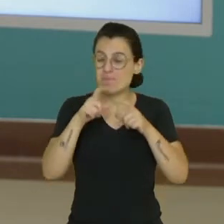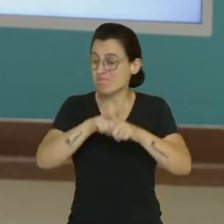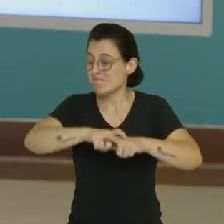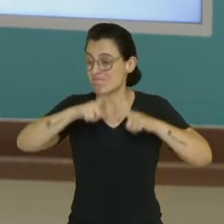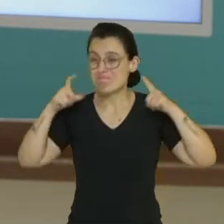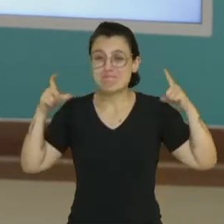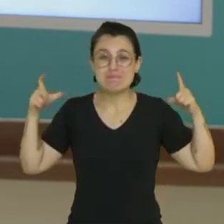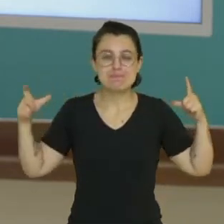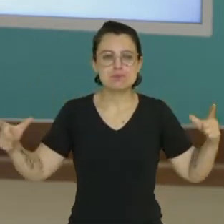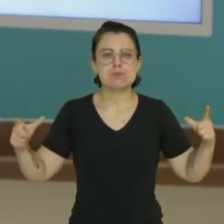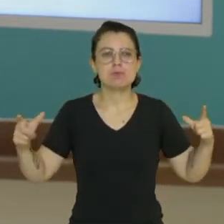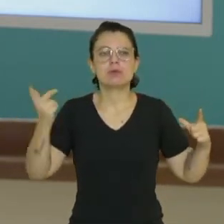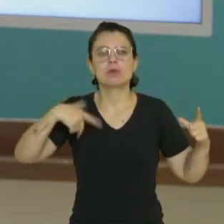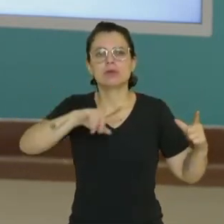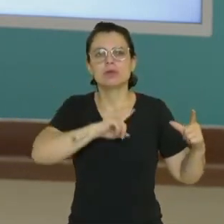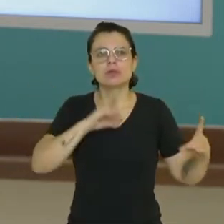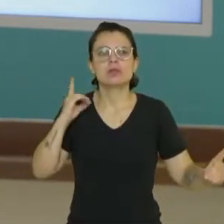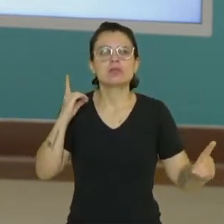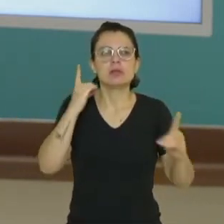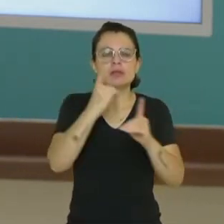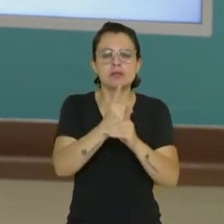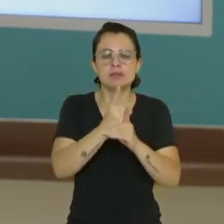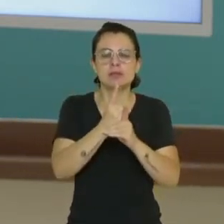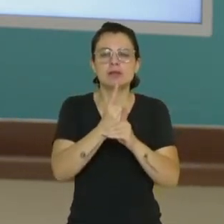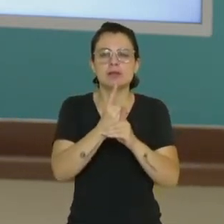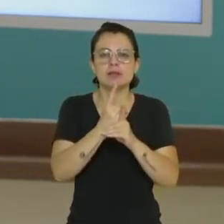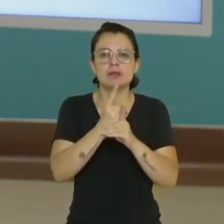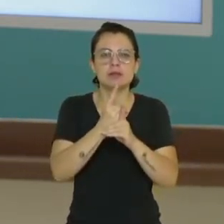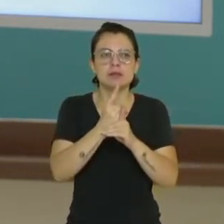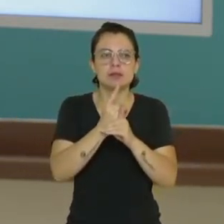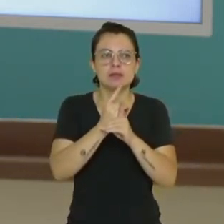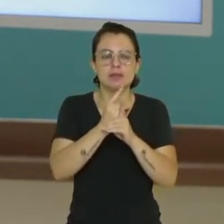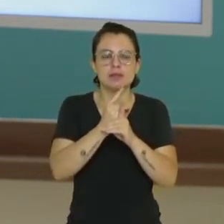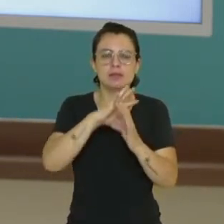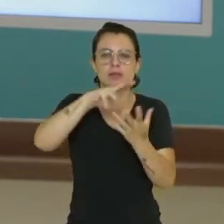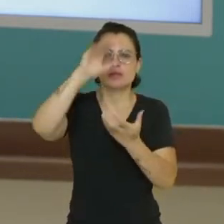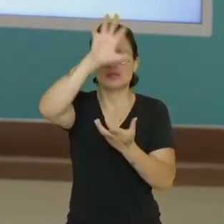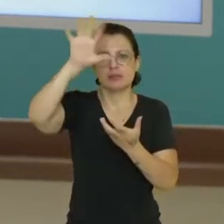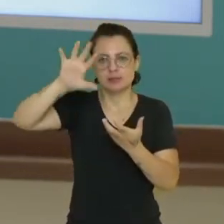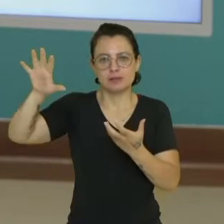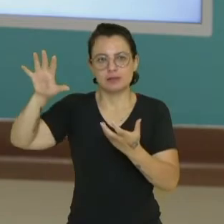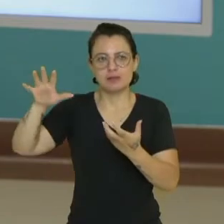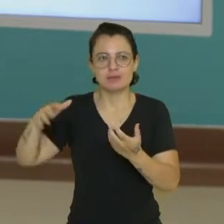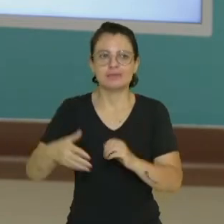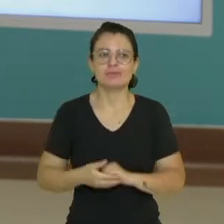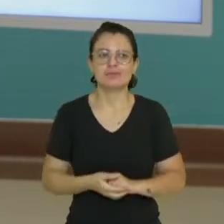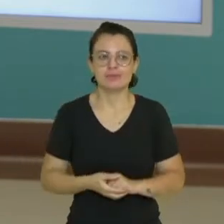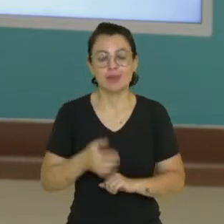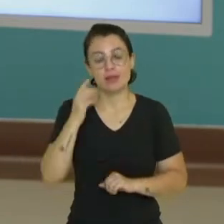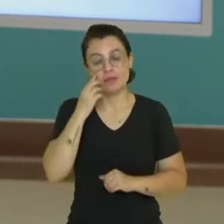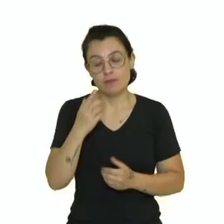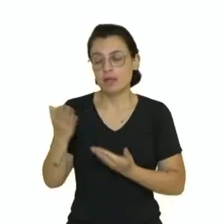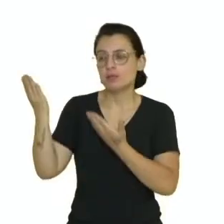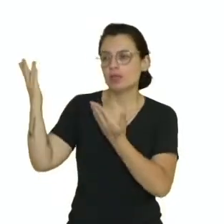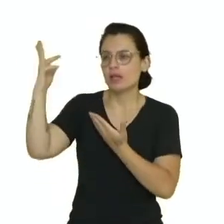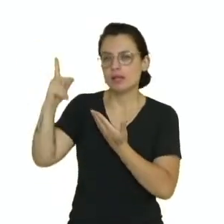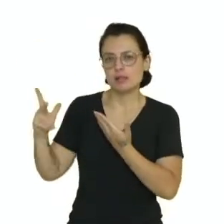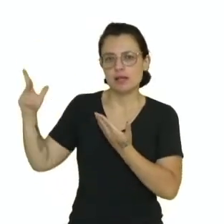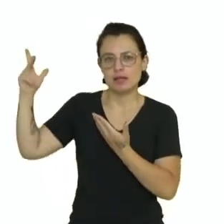quantidade, qual é o gás que nós encontramos em maior quantidade na nossa atmosfera? É só olhar o gráfico.